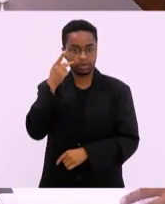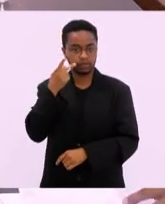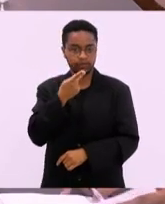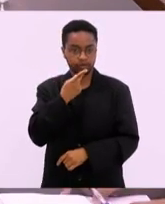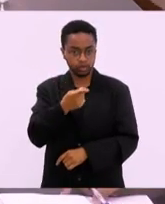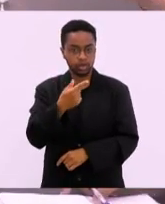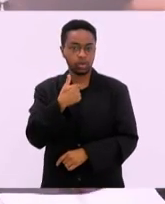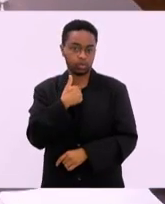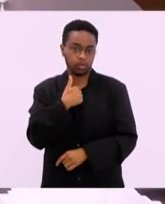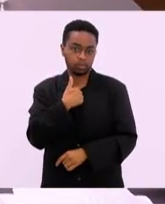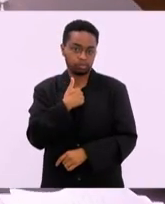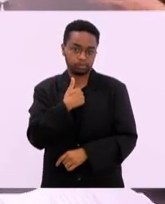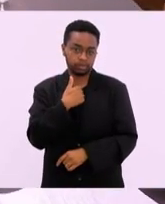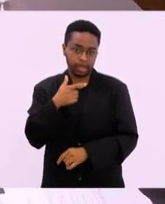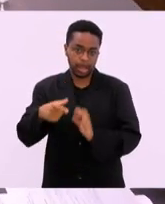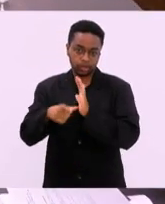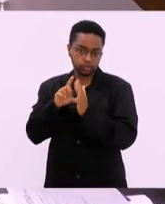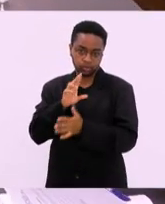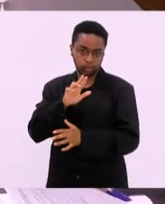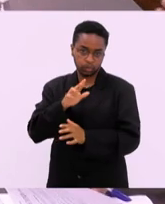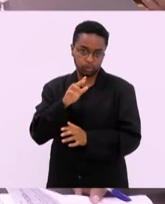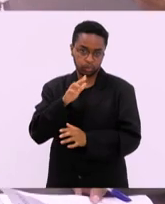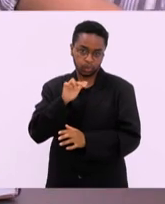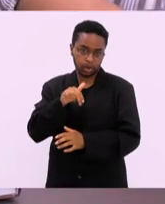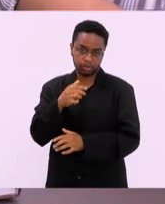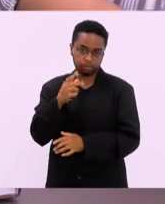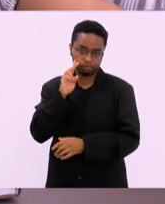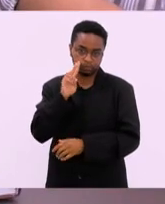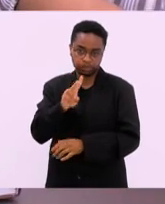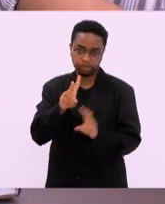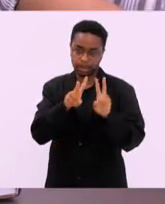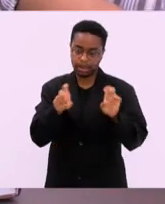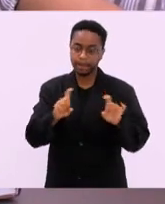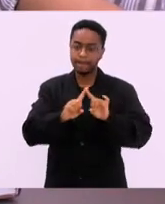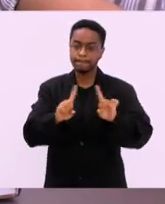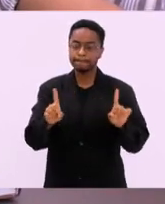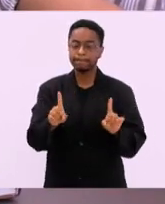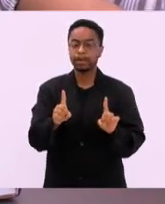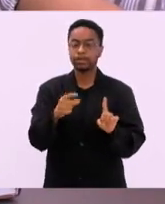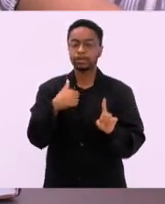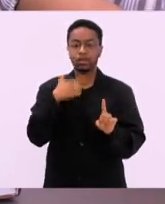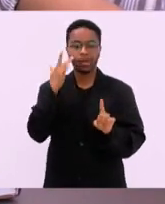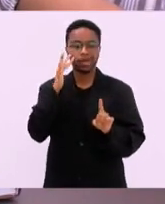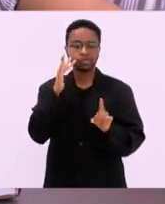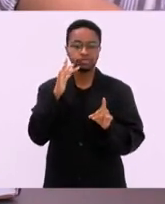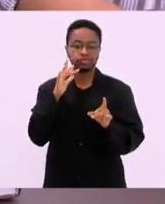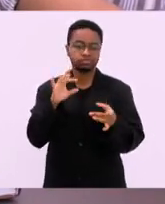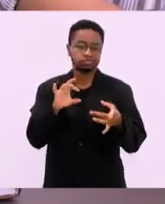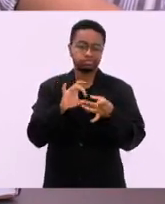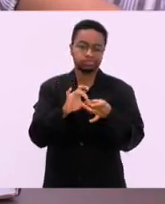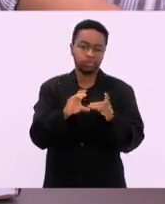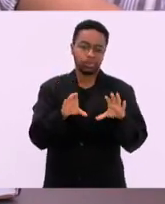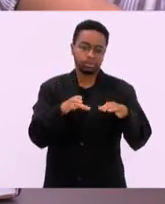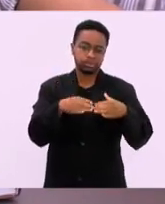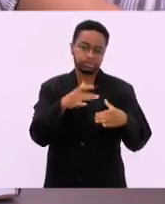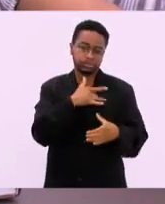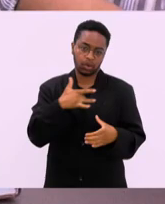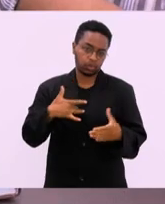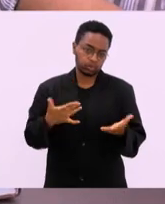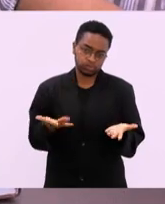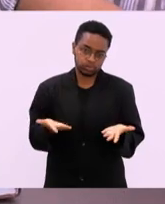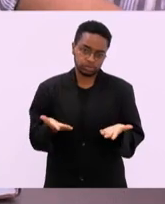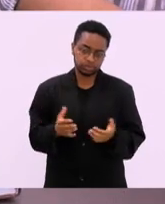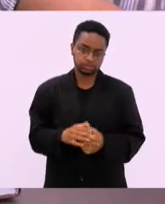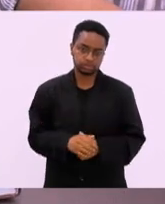até confesso que eu não conhecia esse assunto, estou vendo agora. Mas isso até vai mais na Comissão de Saúde, de Família... Não, e, além do mais, se